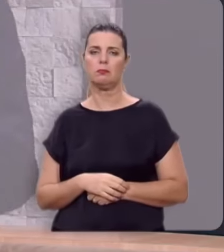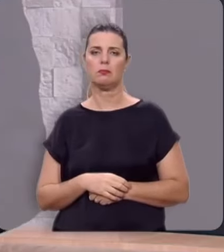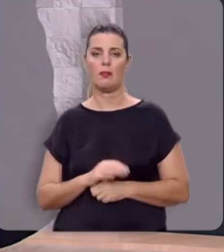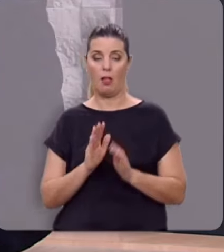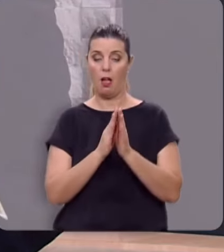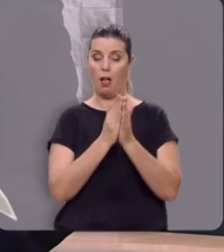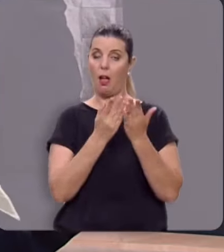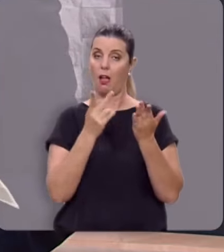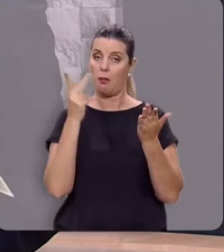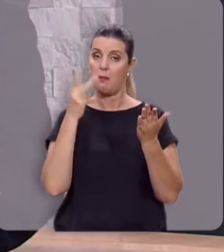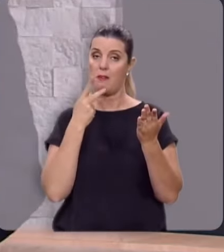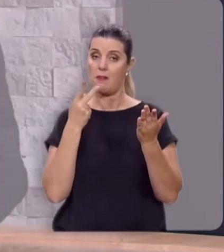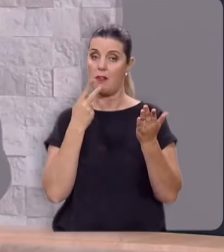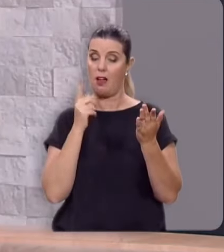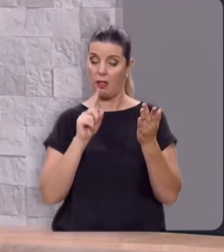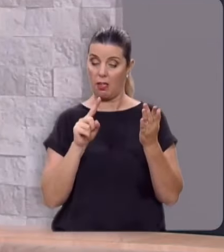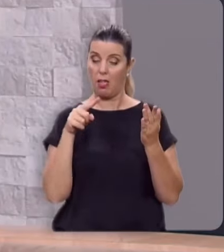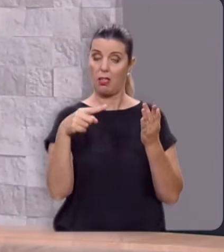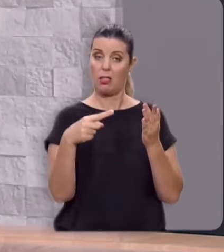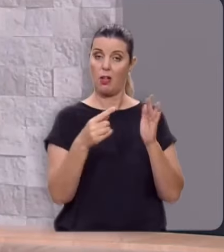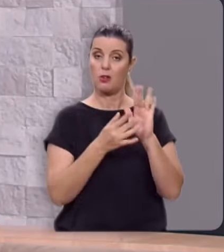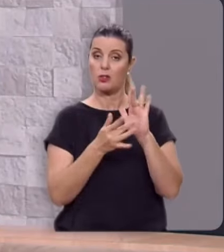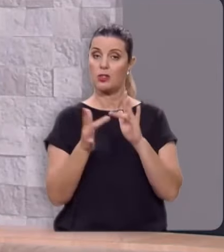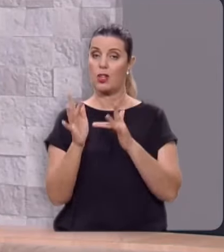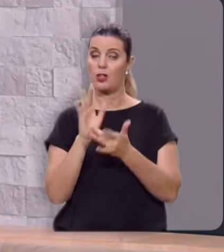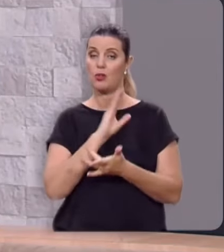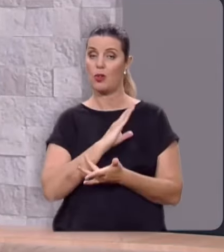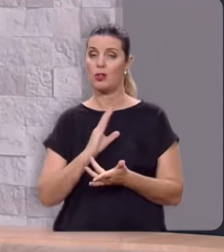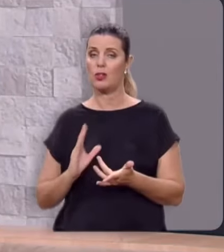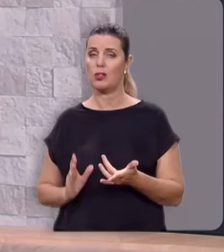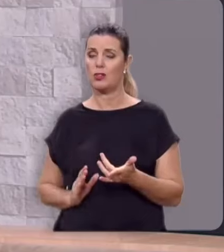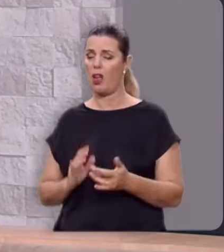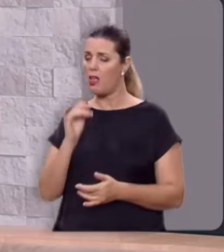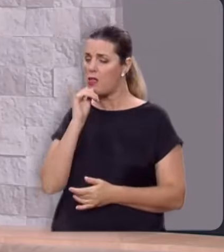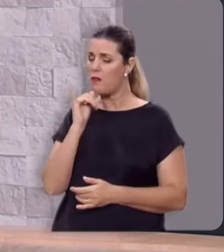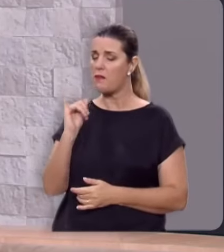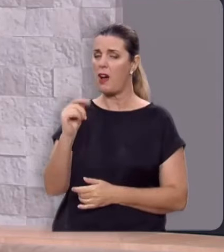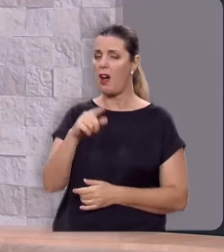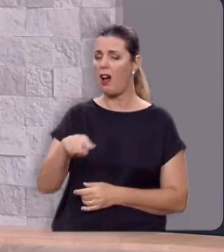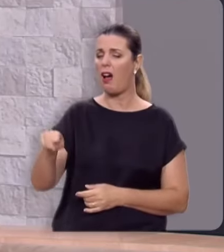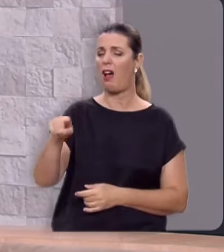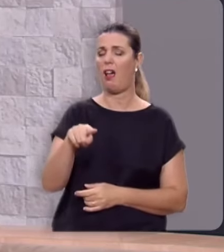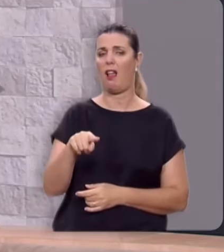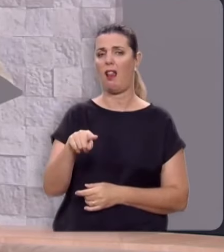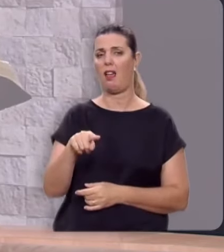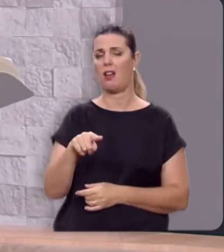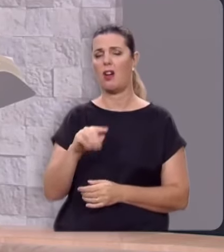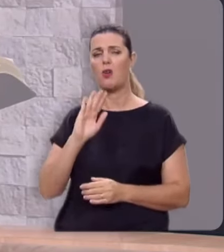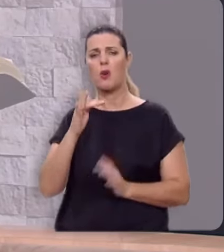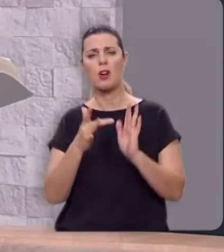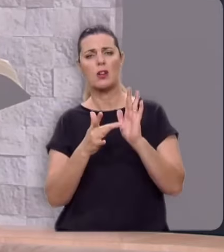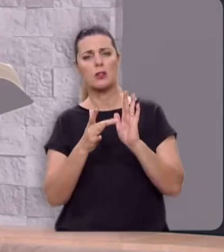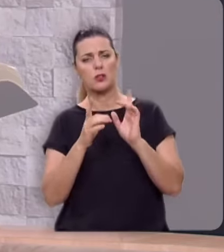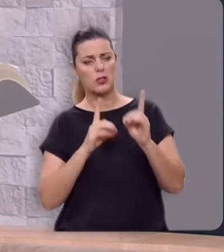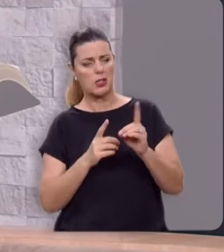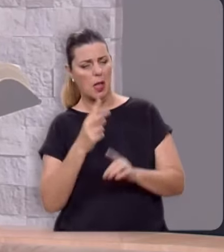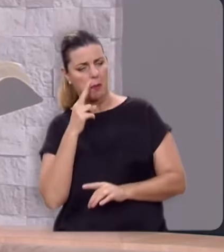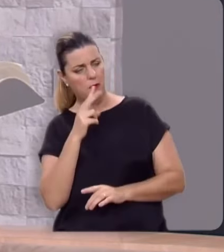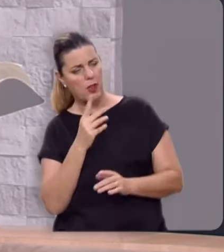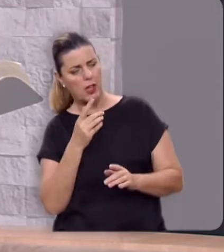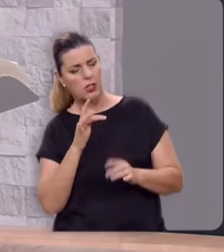Diz a Bíblia que, então, Jesus Cristo se dirige a eles, porque quando eles veem Jesus andando sobre o